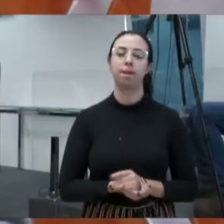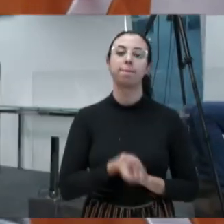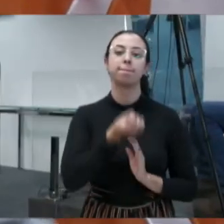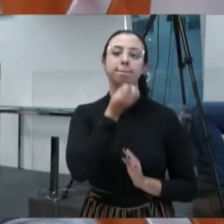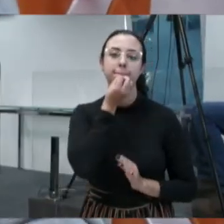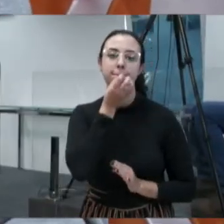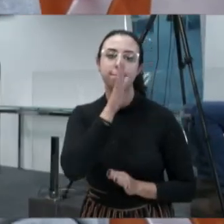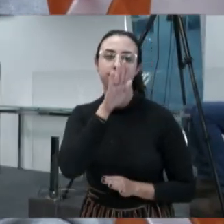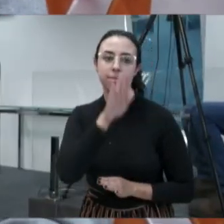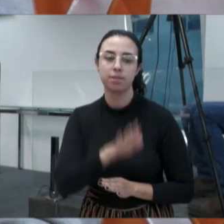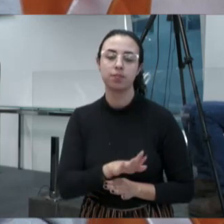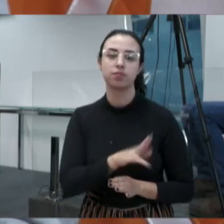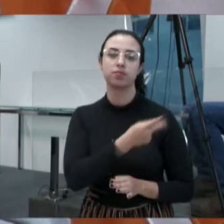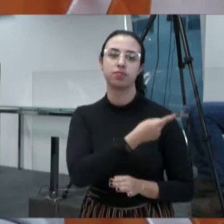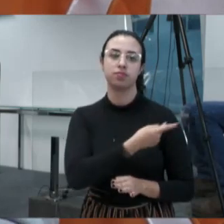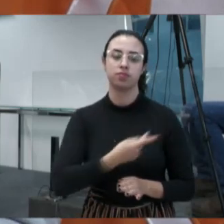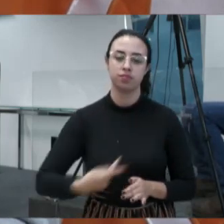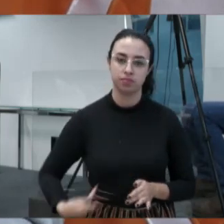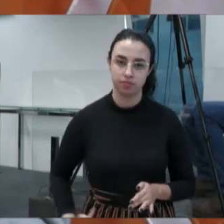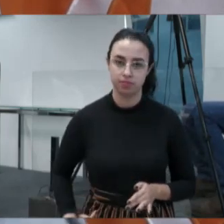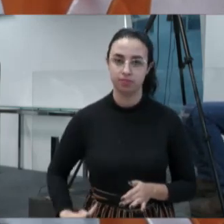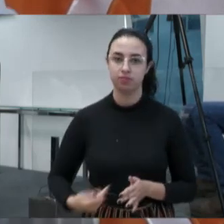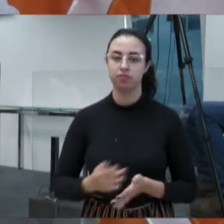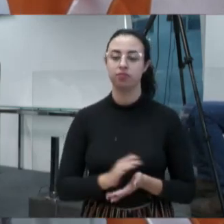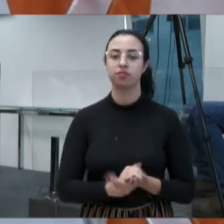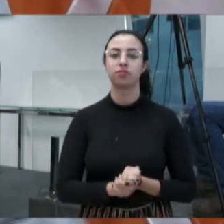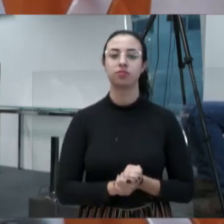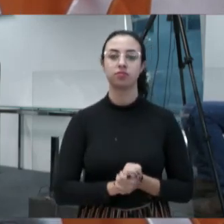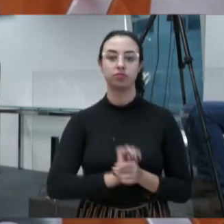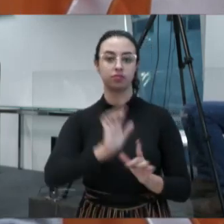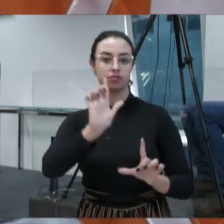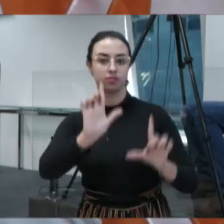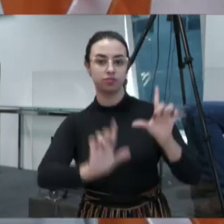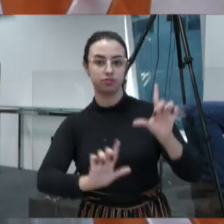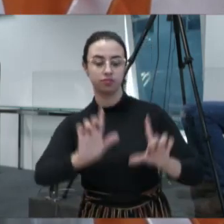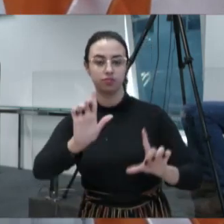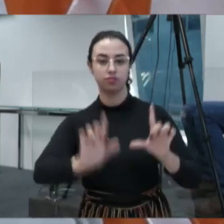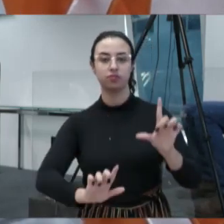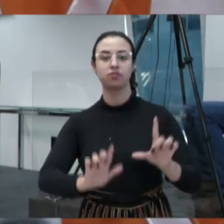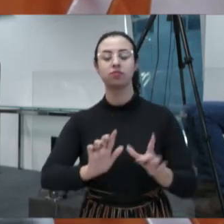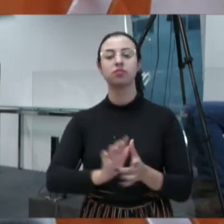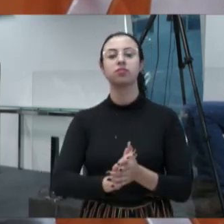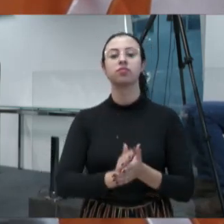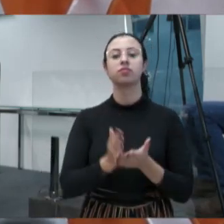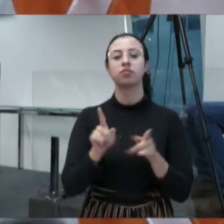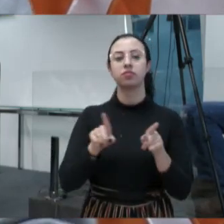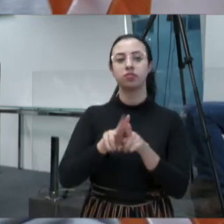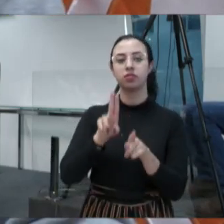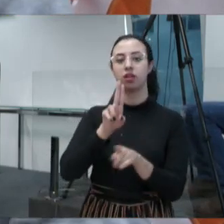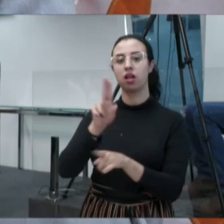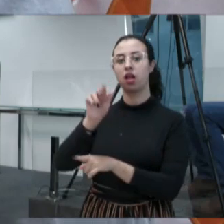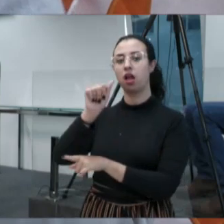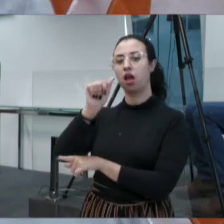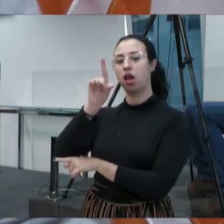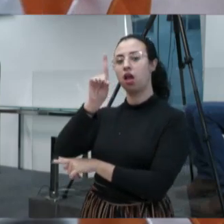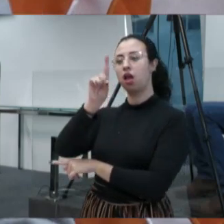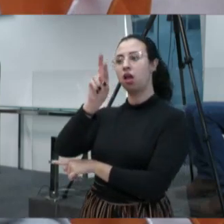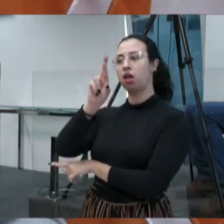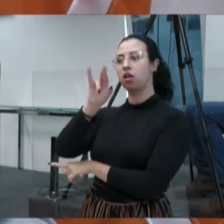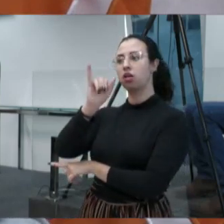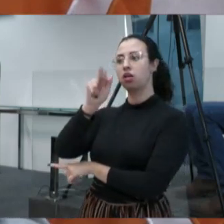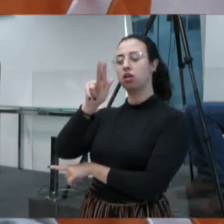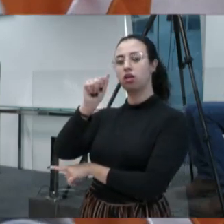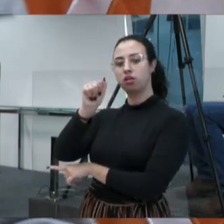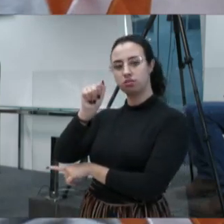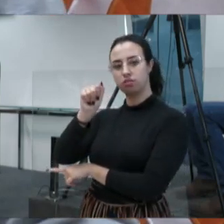Boa tarde, senhor presidente, vereadores, vereadoras dessa casa, povo presente nessa tarde hoje. Aqui eu cumprimento a Adriana, da SPAD, grande parceira aí